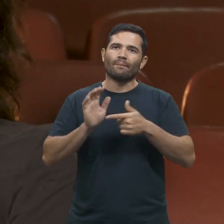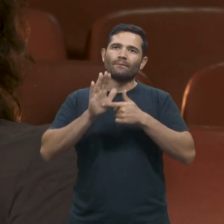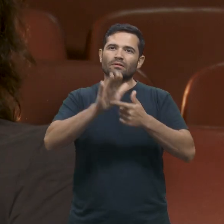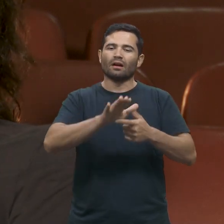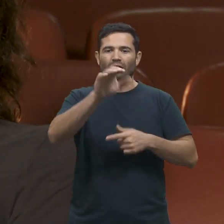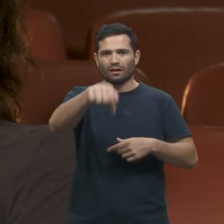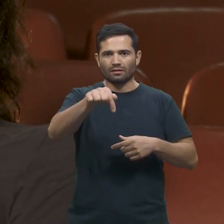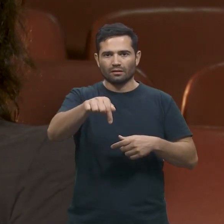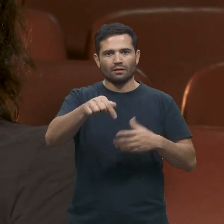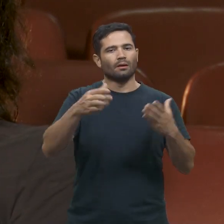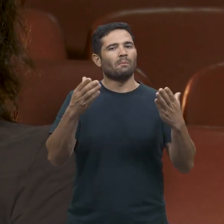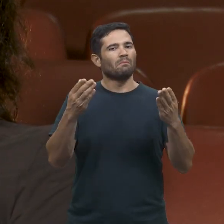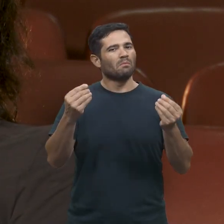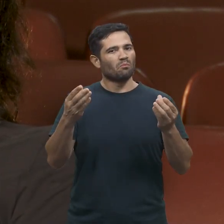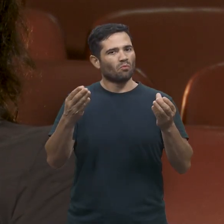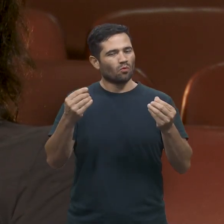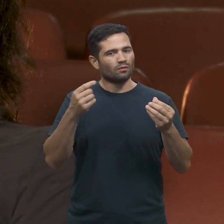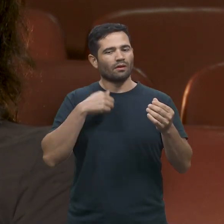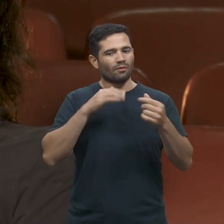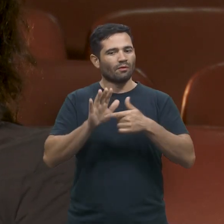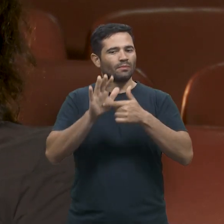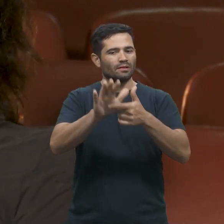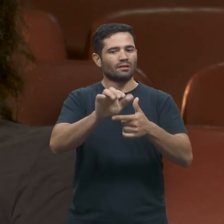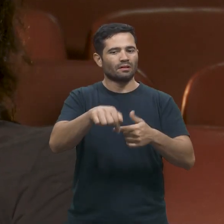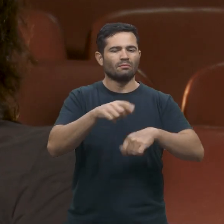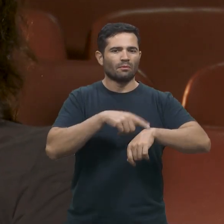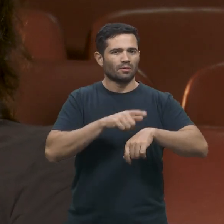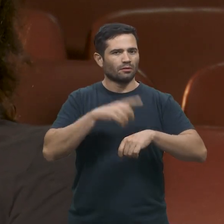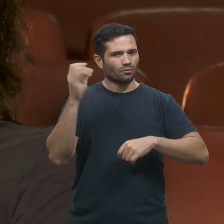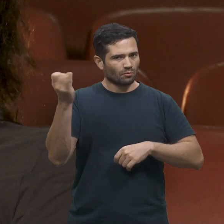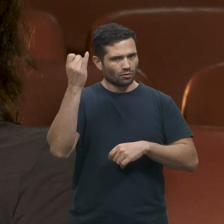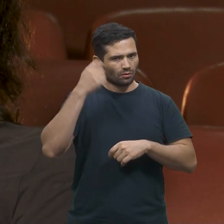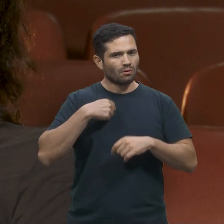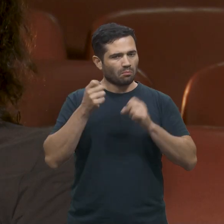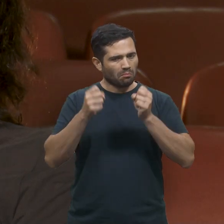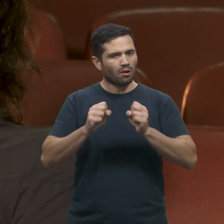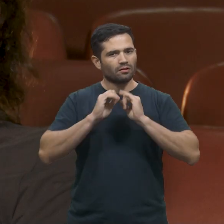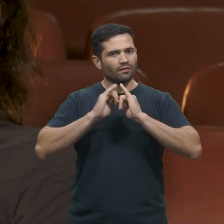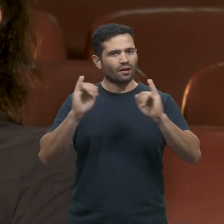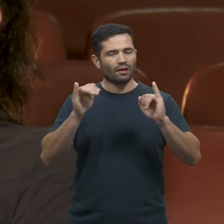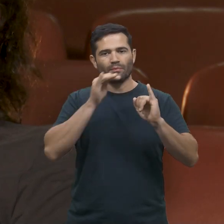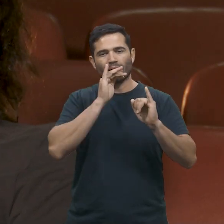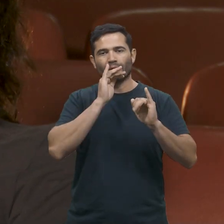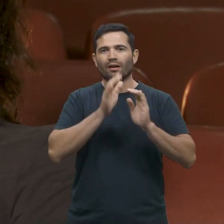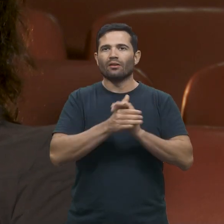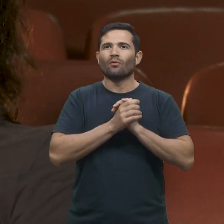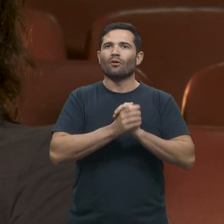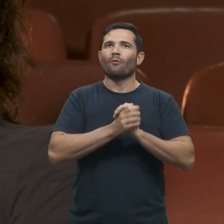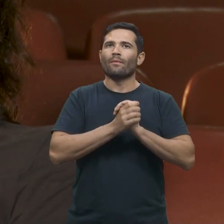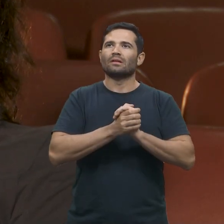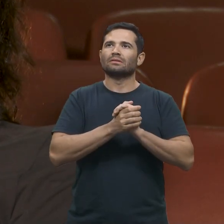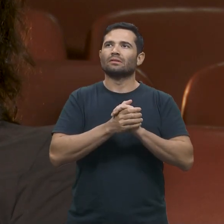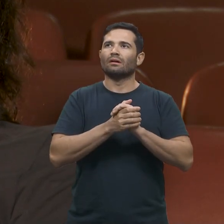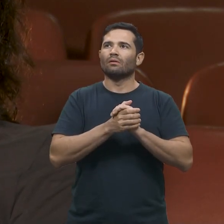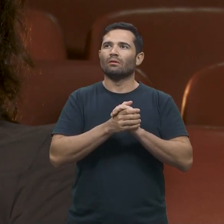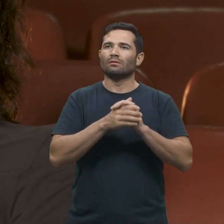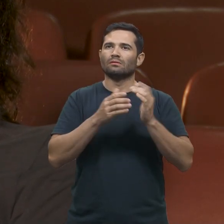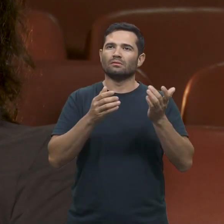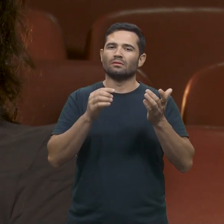eu já me apresentei aqui em momentos assim importantes. Eu posso citar um momento muito importante, que foi na